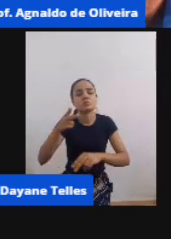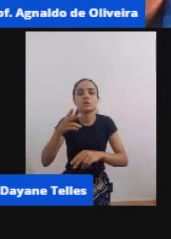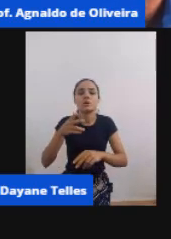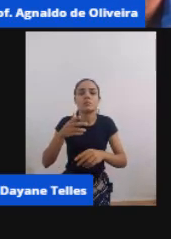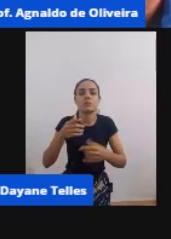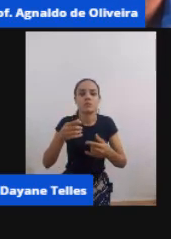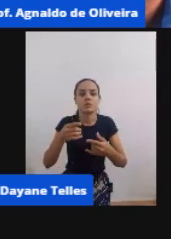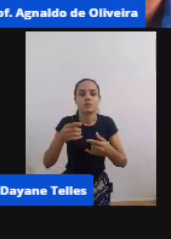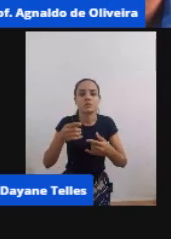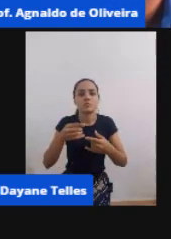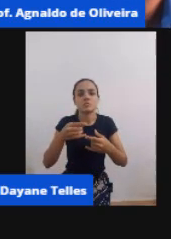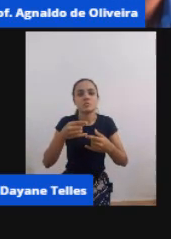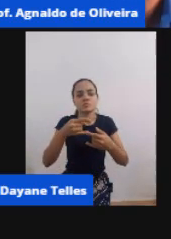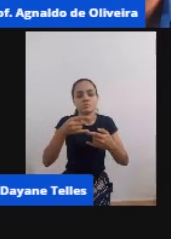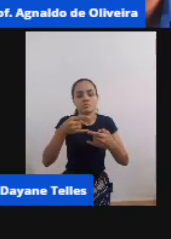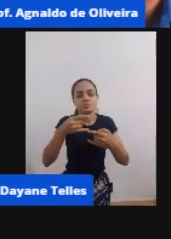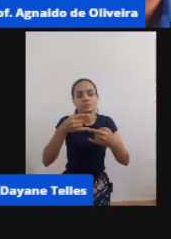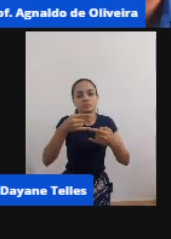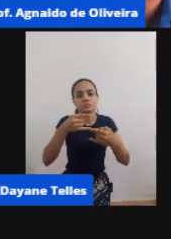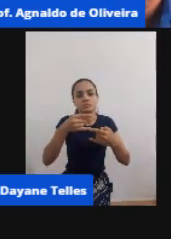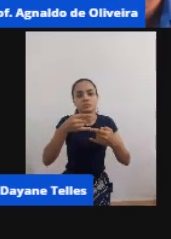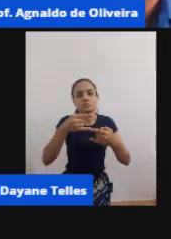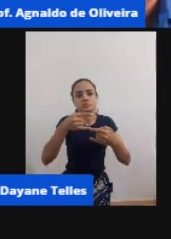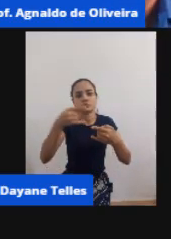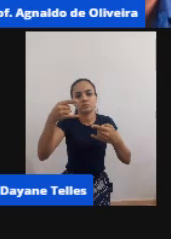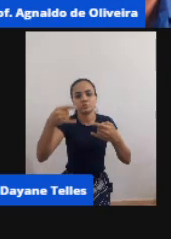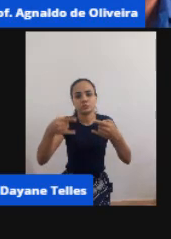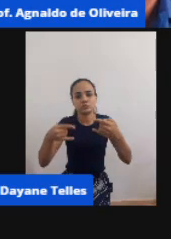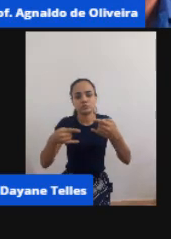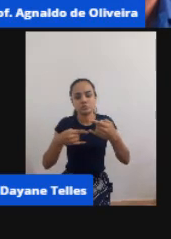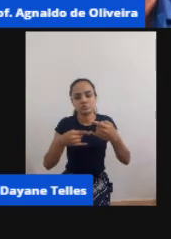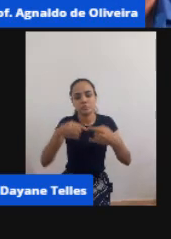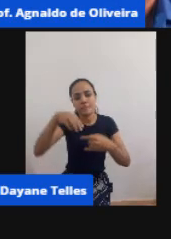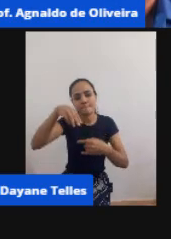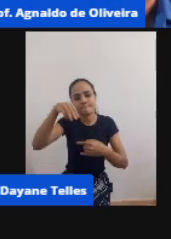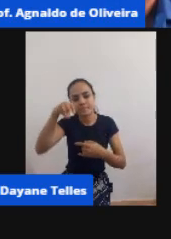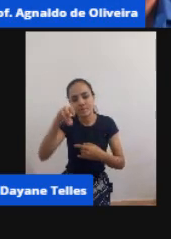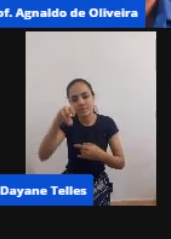o Zoom, que algumas escolas estão utilizando aí